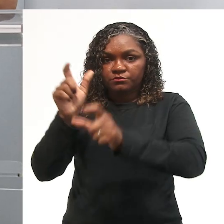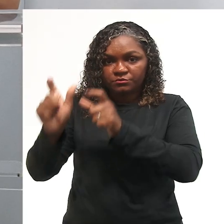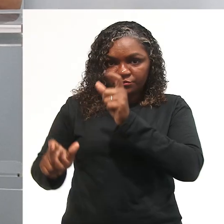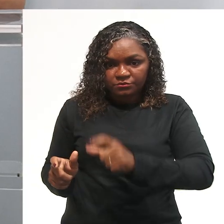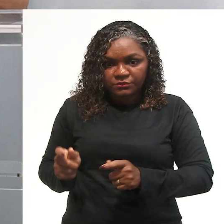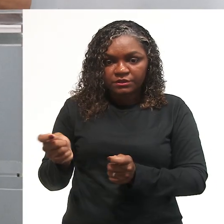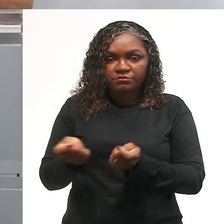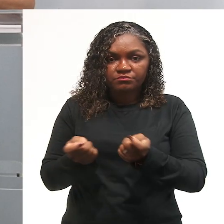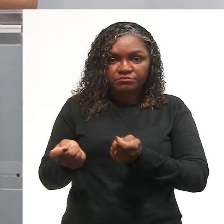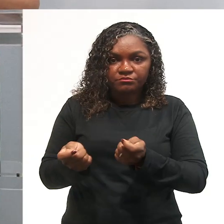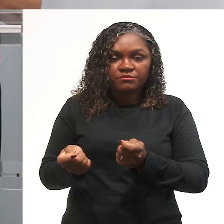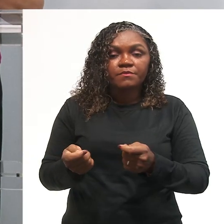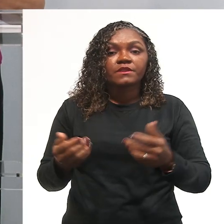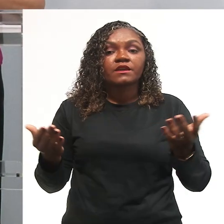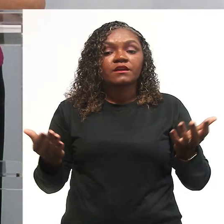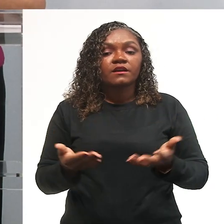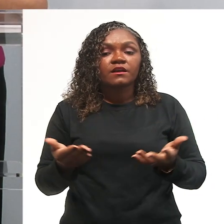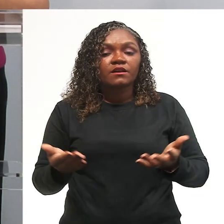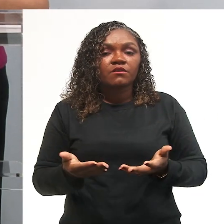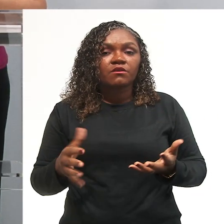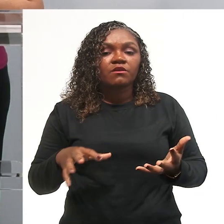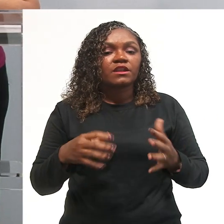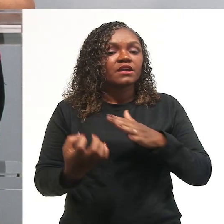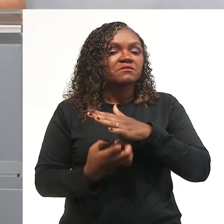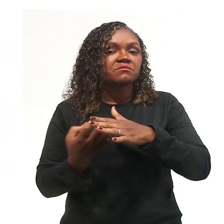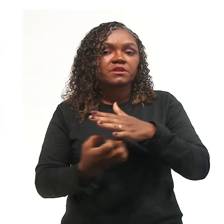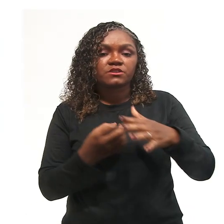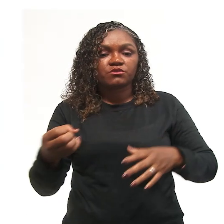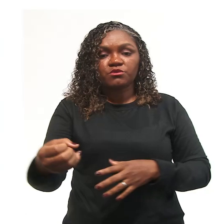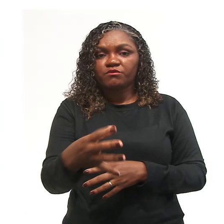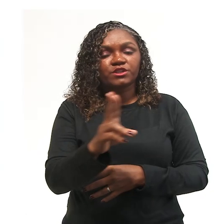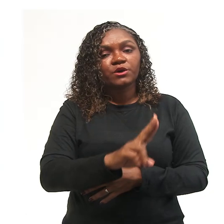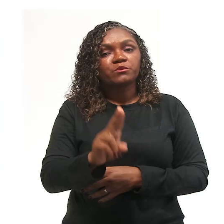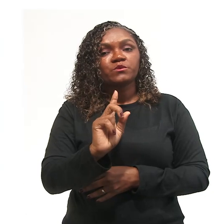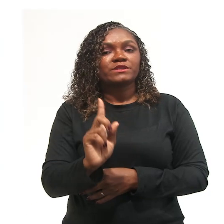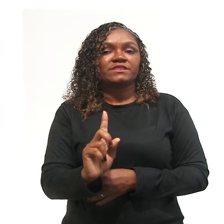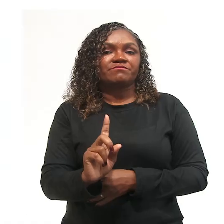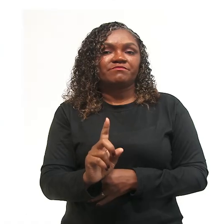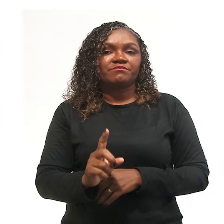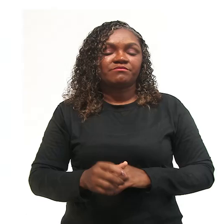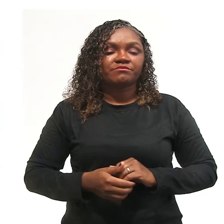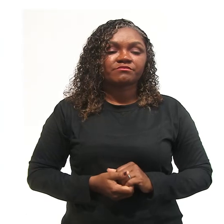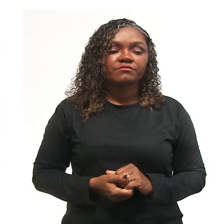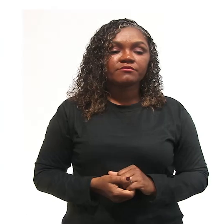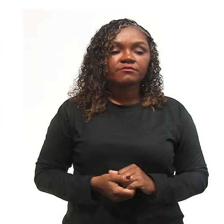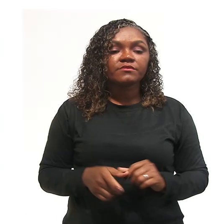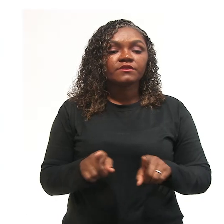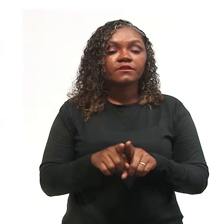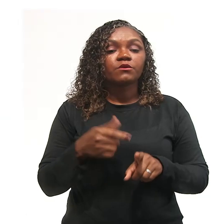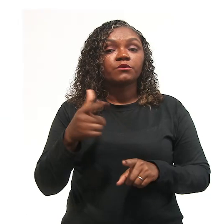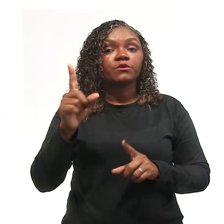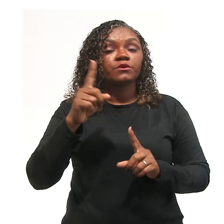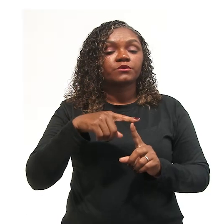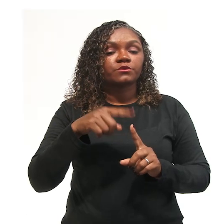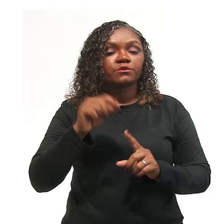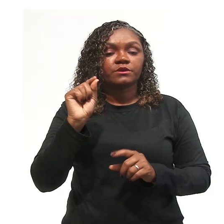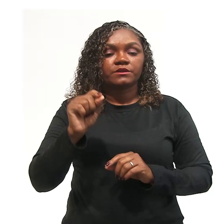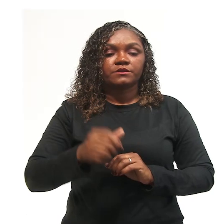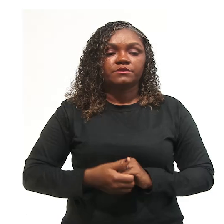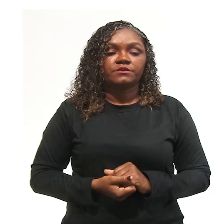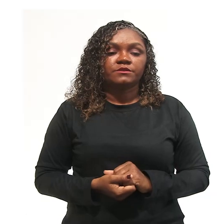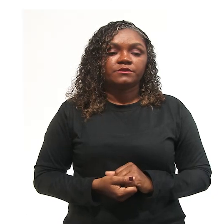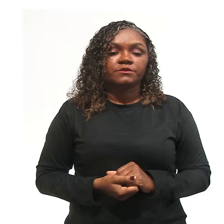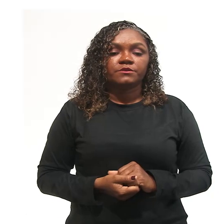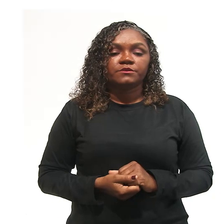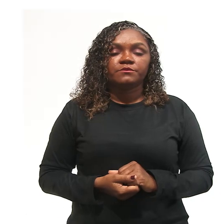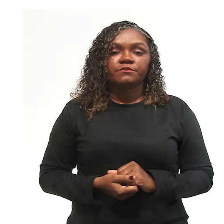muitas vezes não cabem mais nas organizações modernas. Uma outra coisa que podemos comentar é que